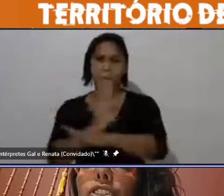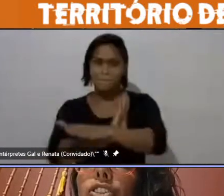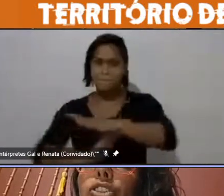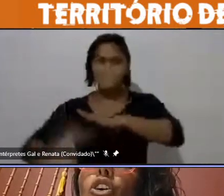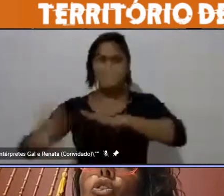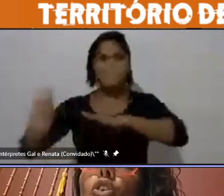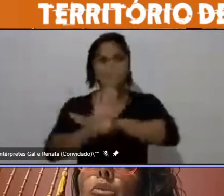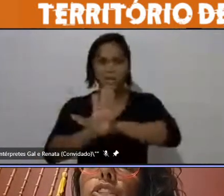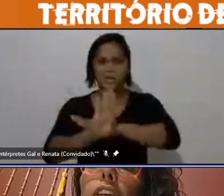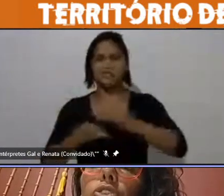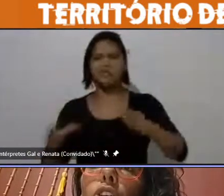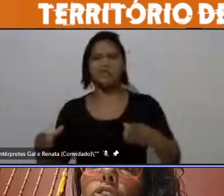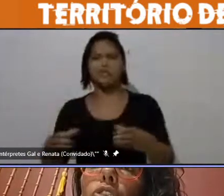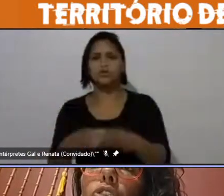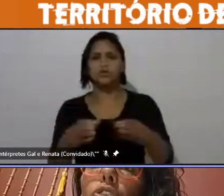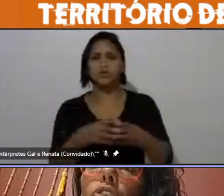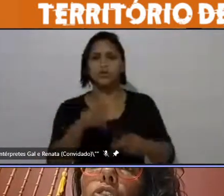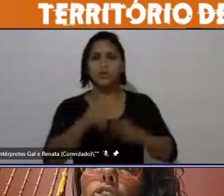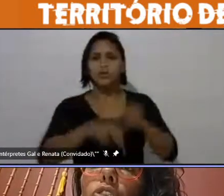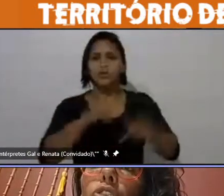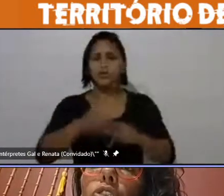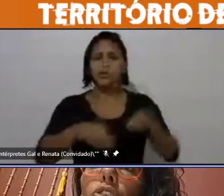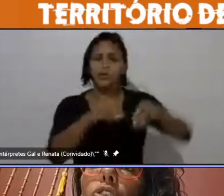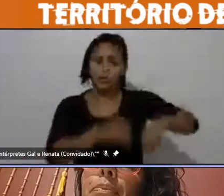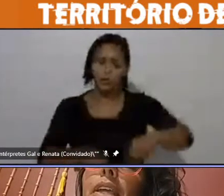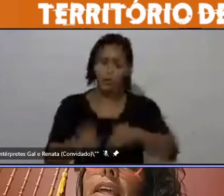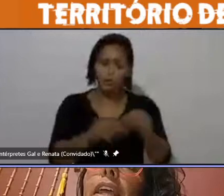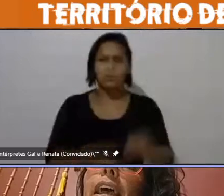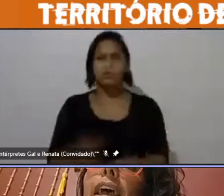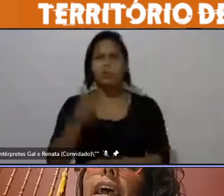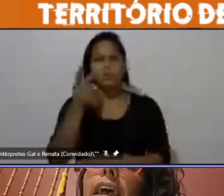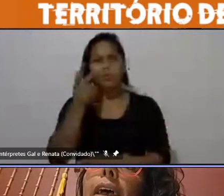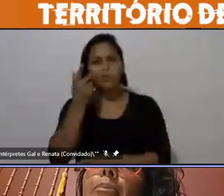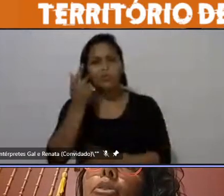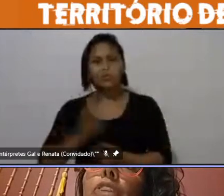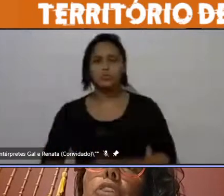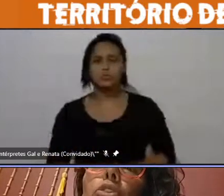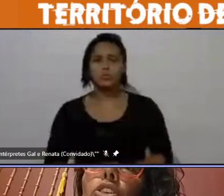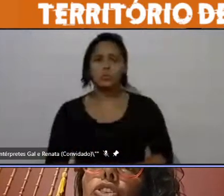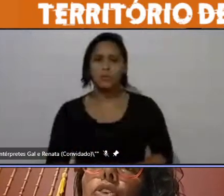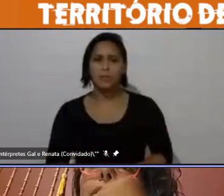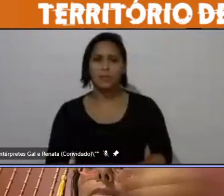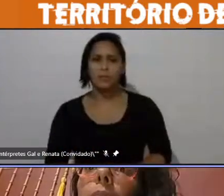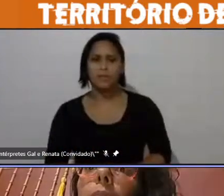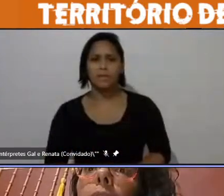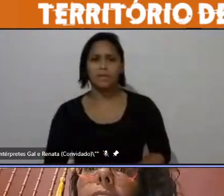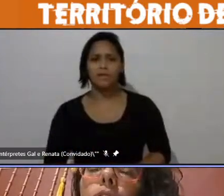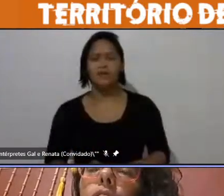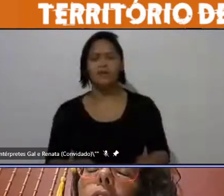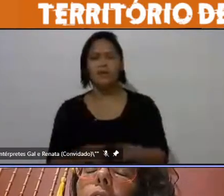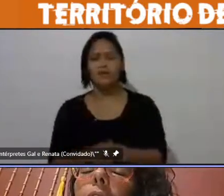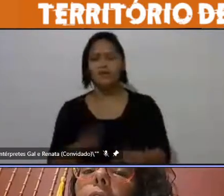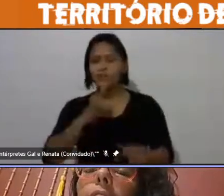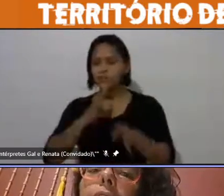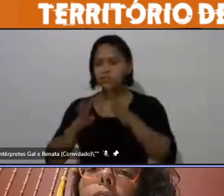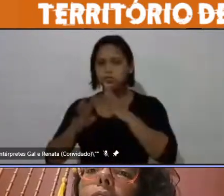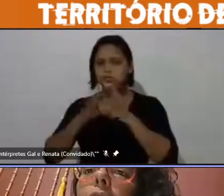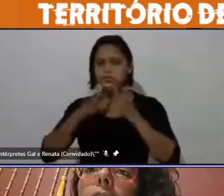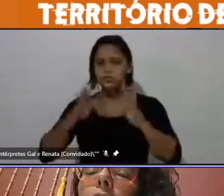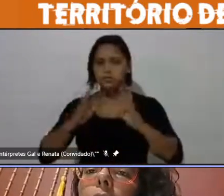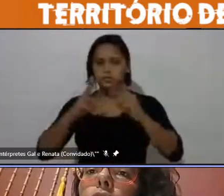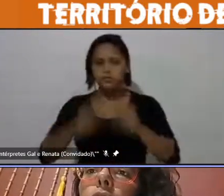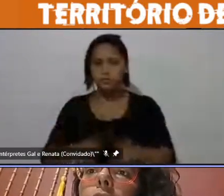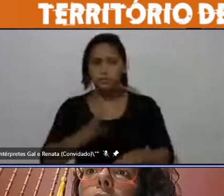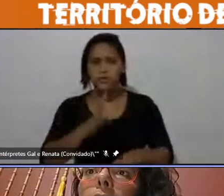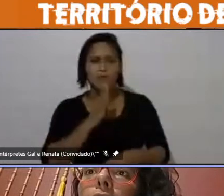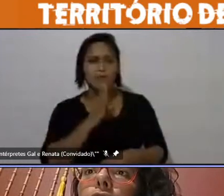populares, comunidades, como os territórios de uso comum, né, portadores de conhecimentos e que